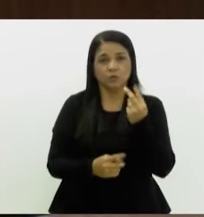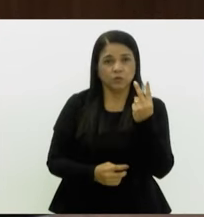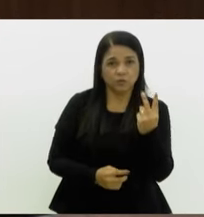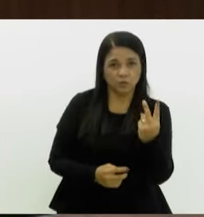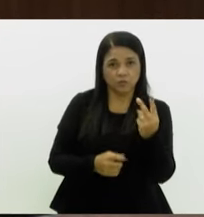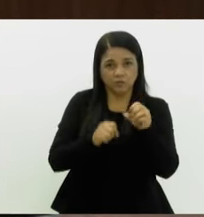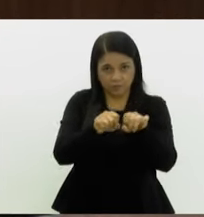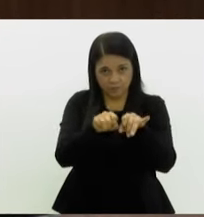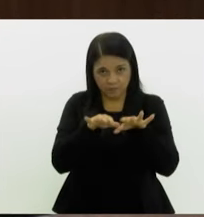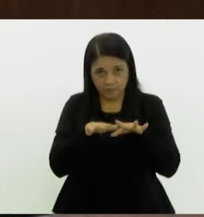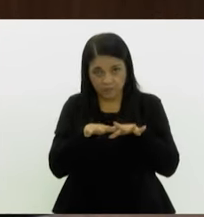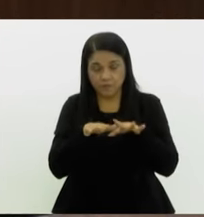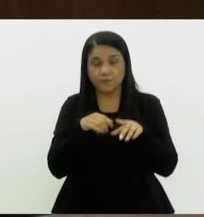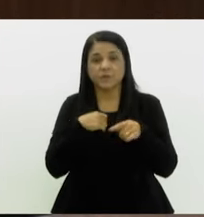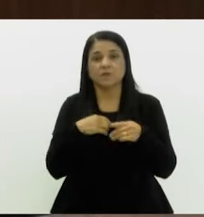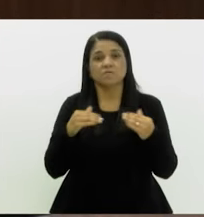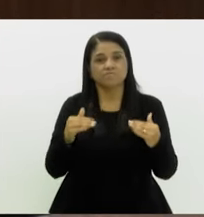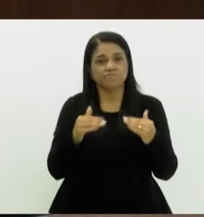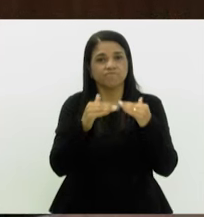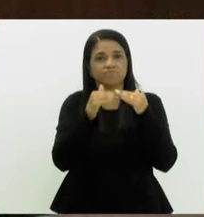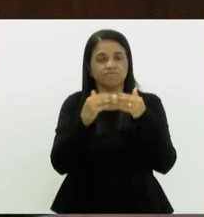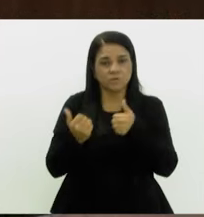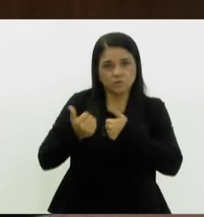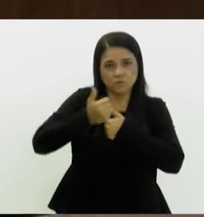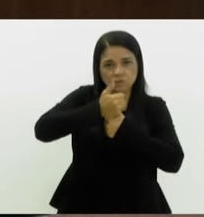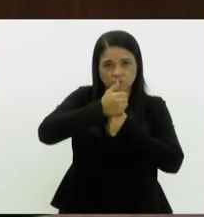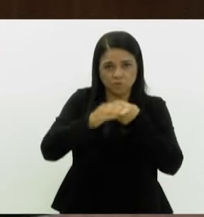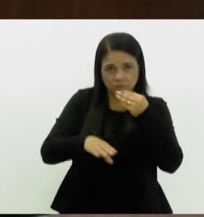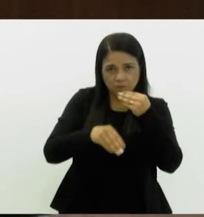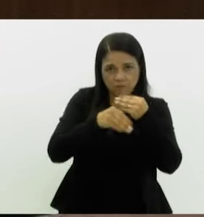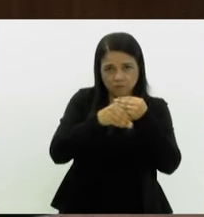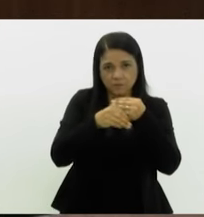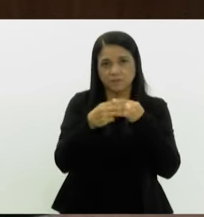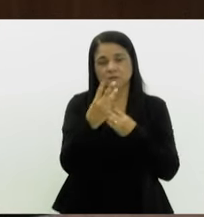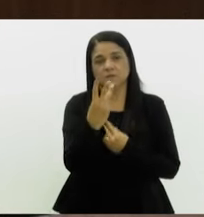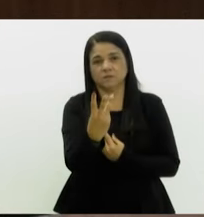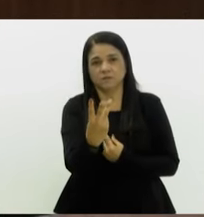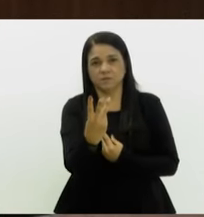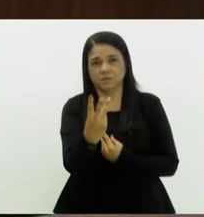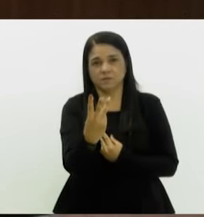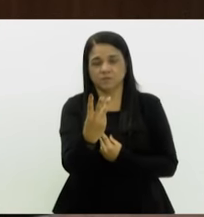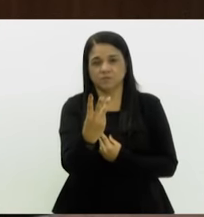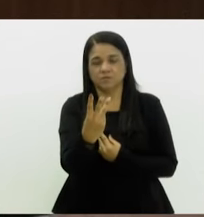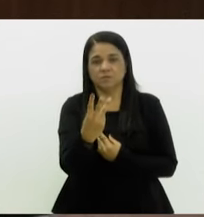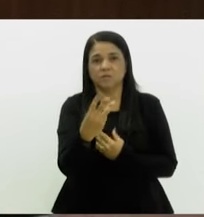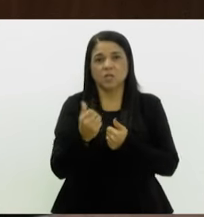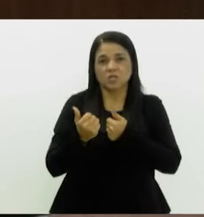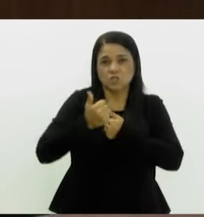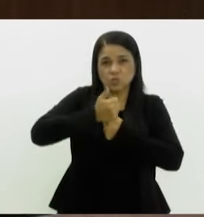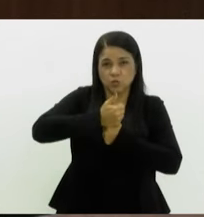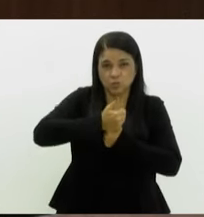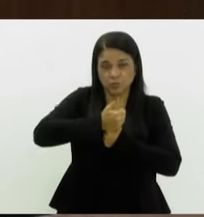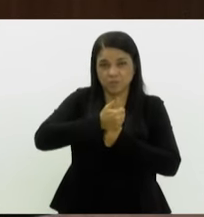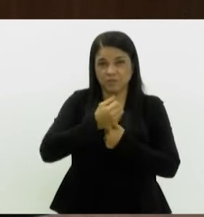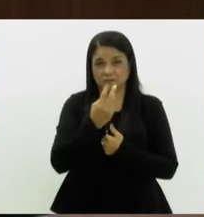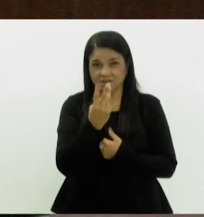plenário e favorável com subemenda à emenda 3. A subemenda 3